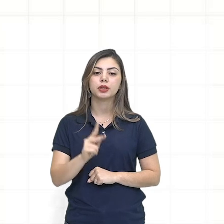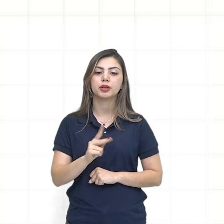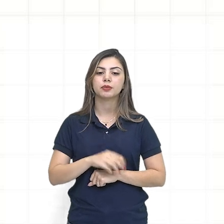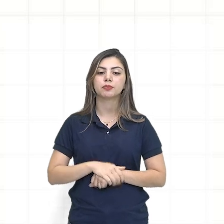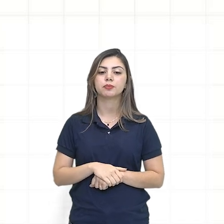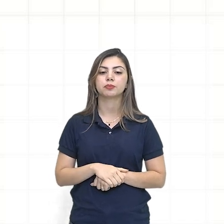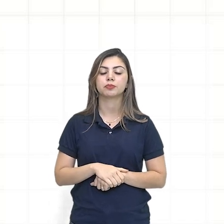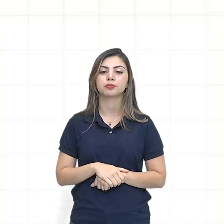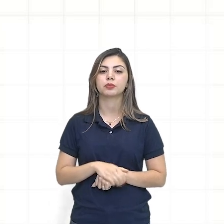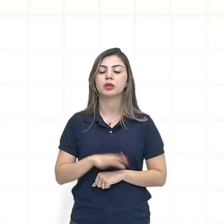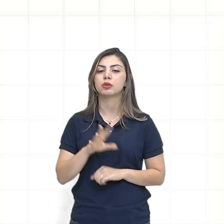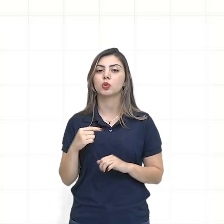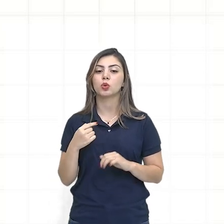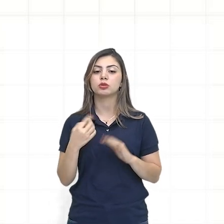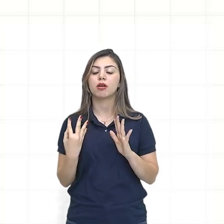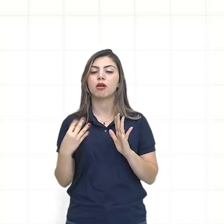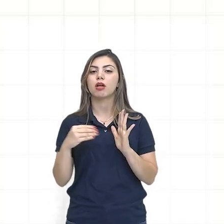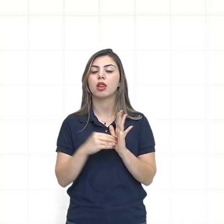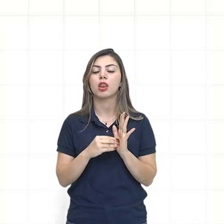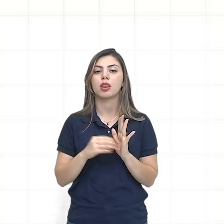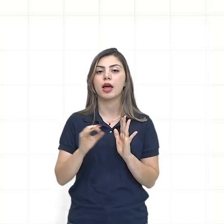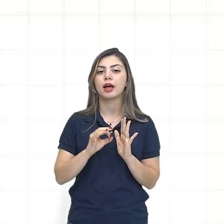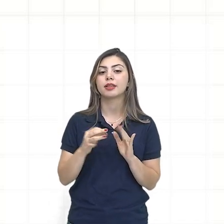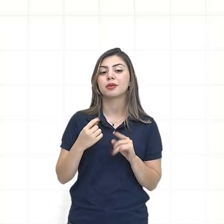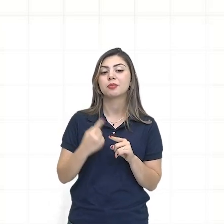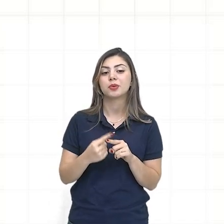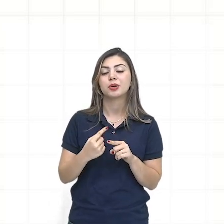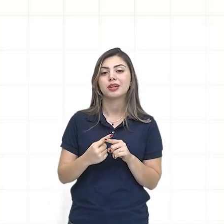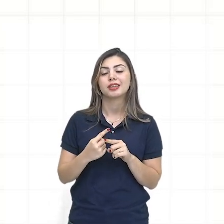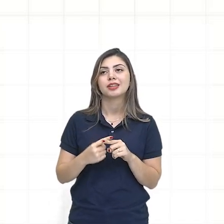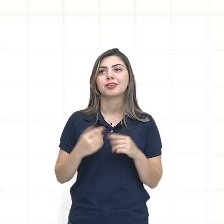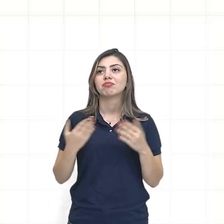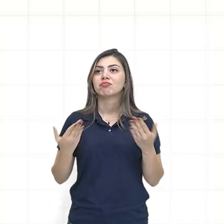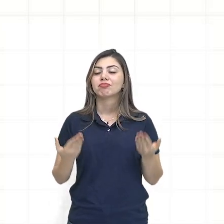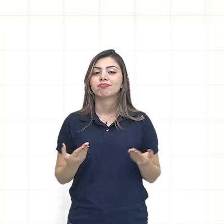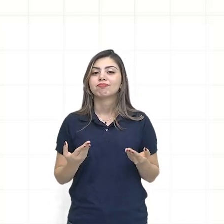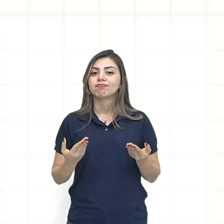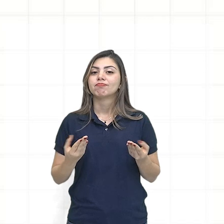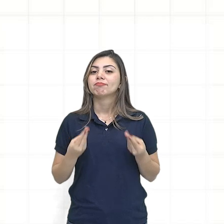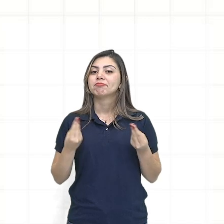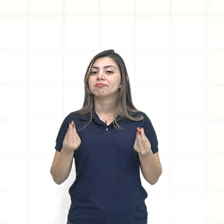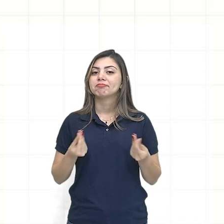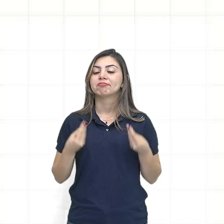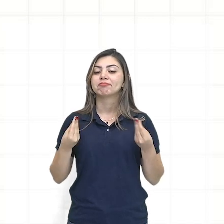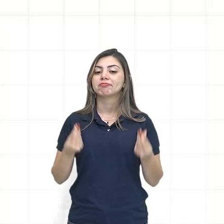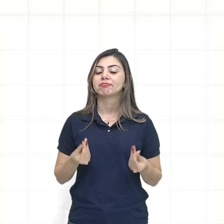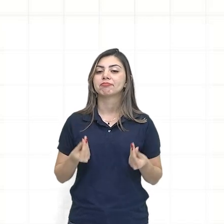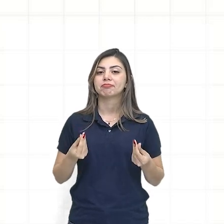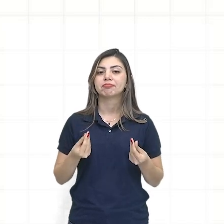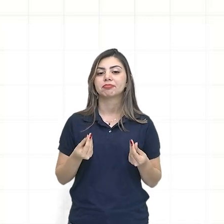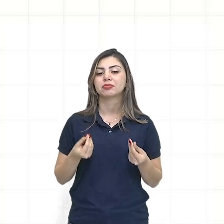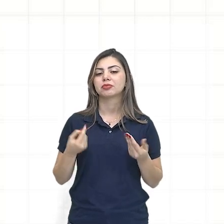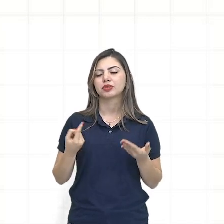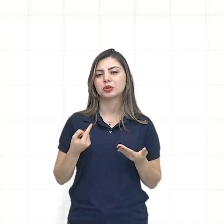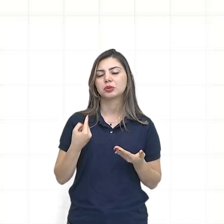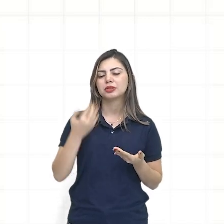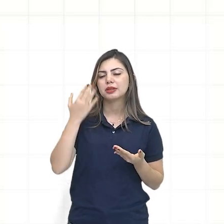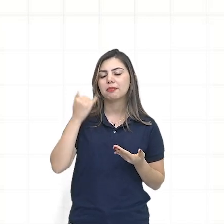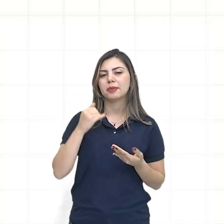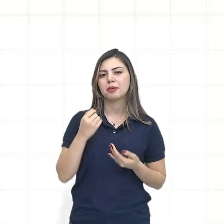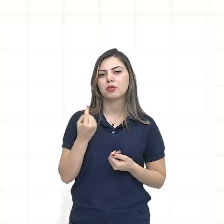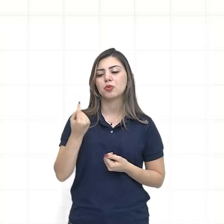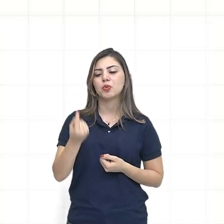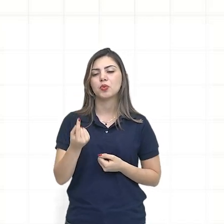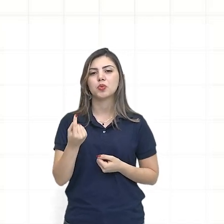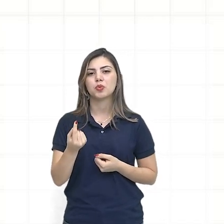não colocamos por quê? Por questão assim de estética, né?